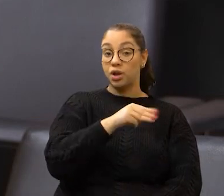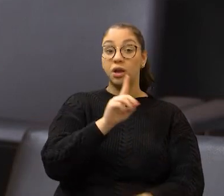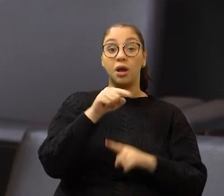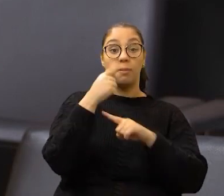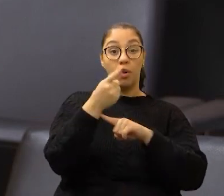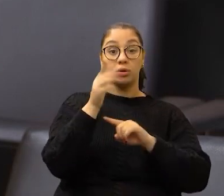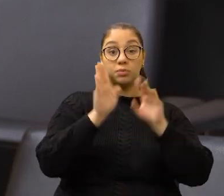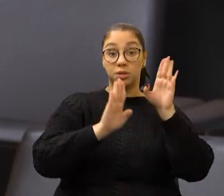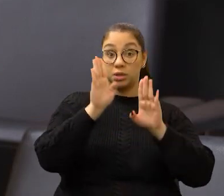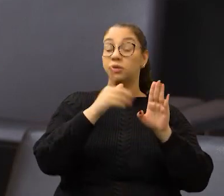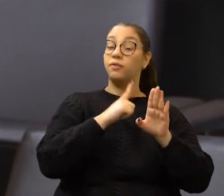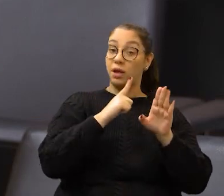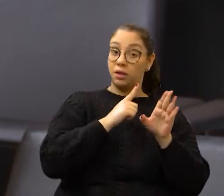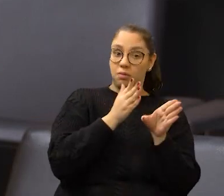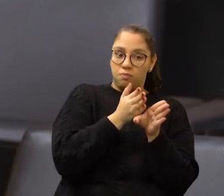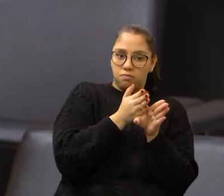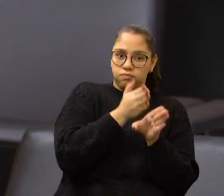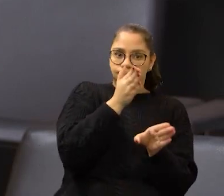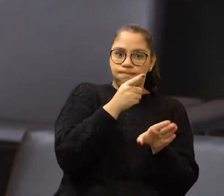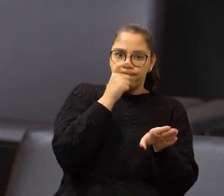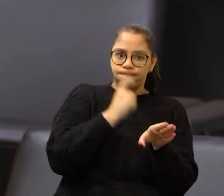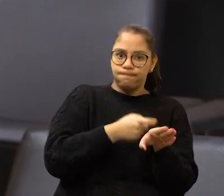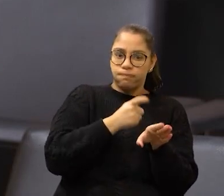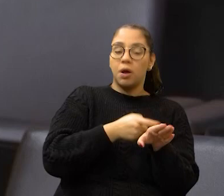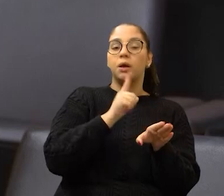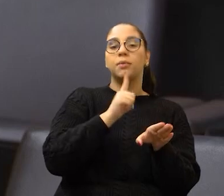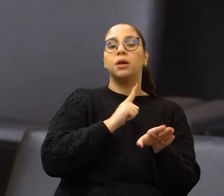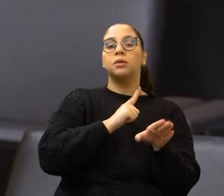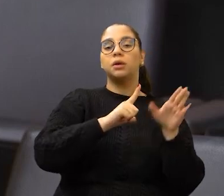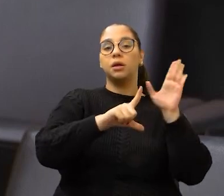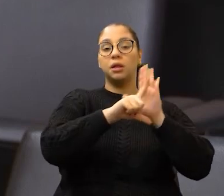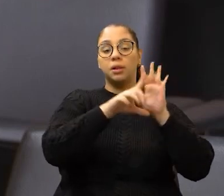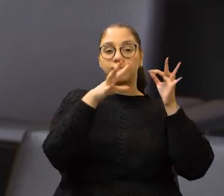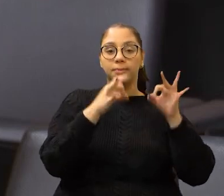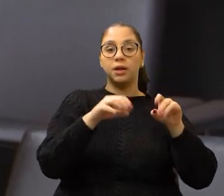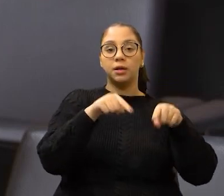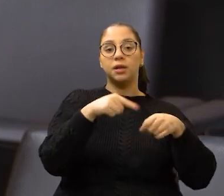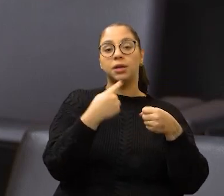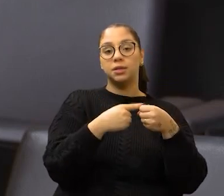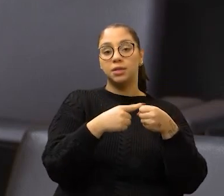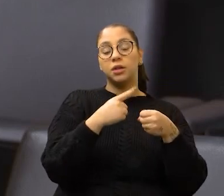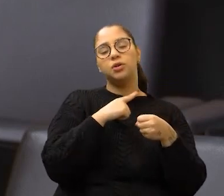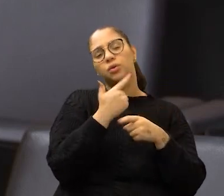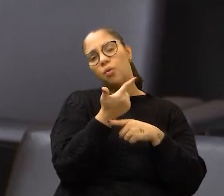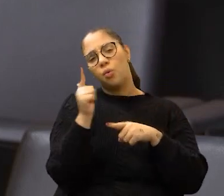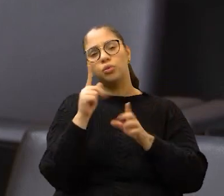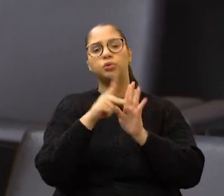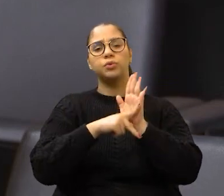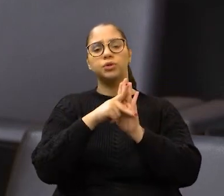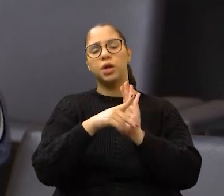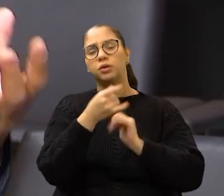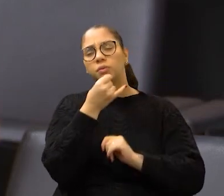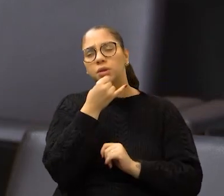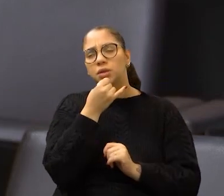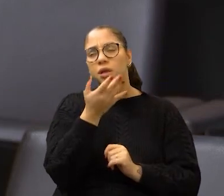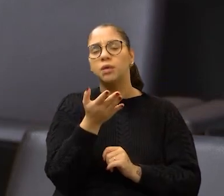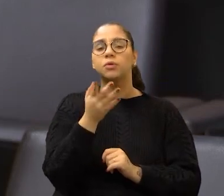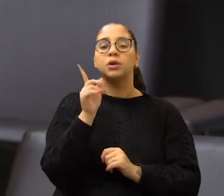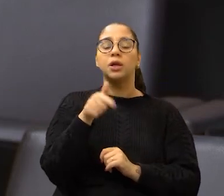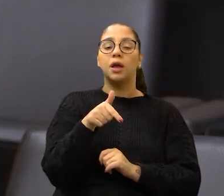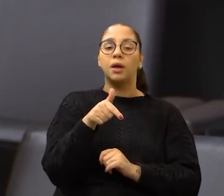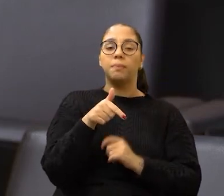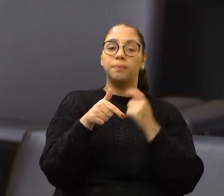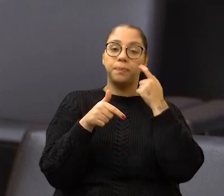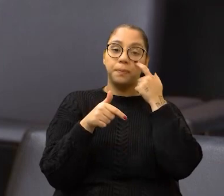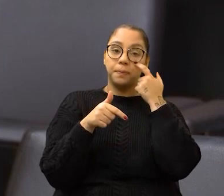nas próximas licitações serão blindados, que é para cumprir a lei que já existe na cidade. Então, nós temos outros projetos, como, por